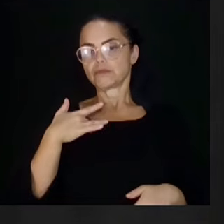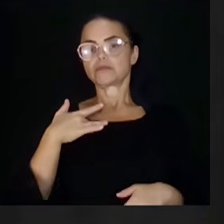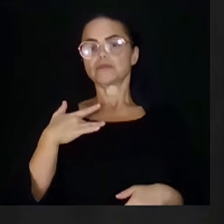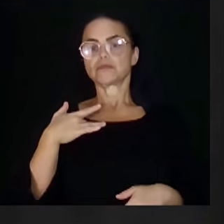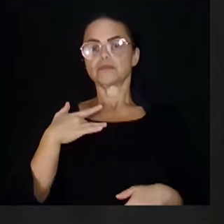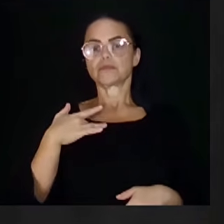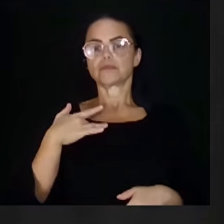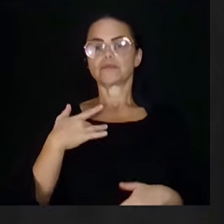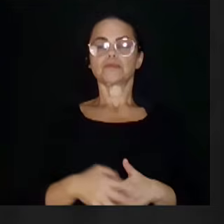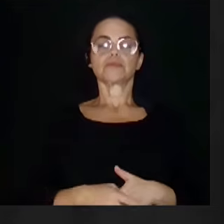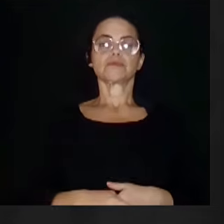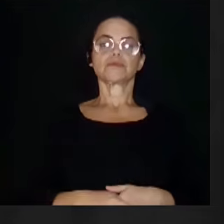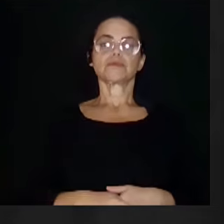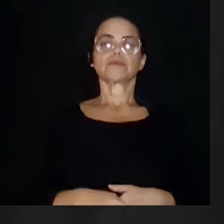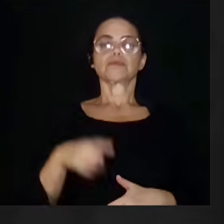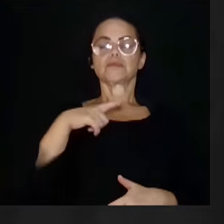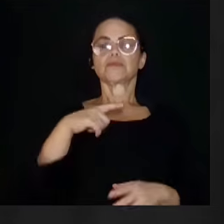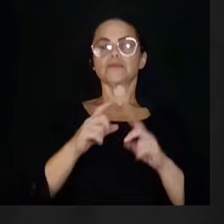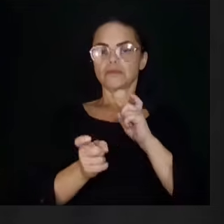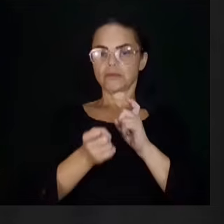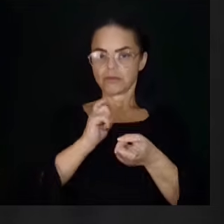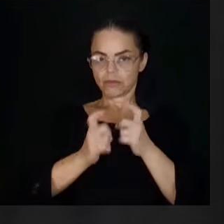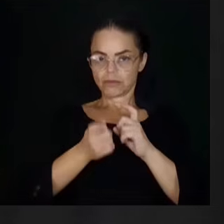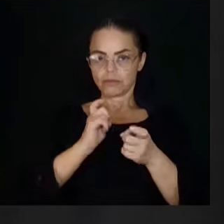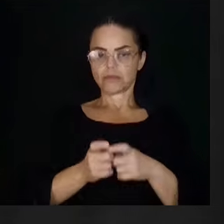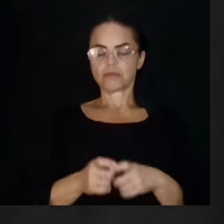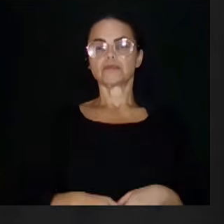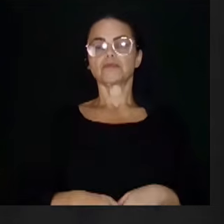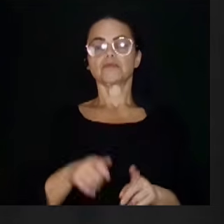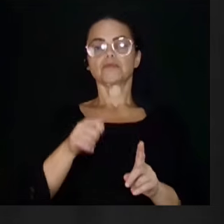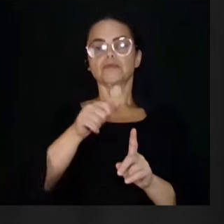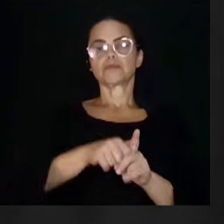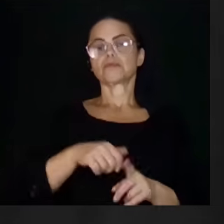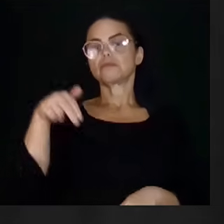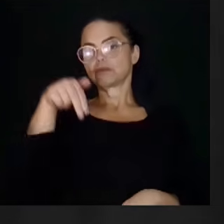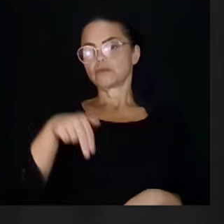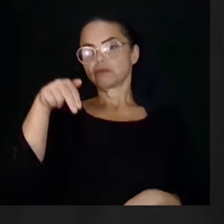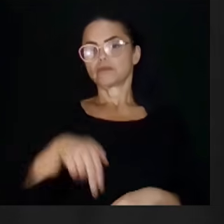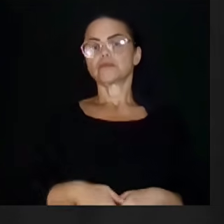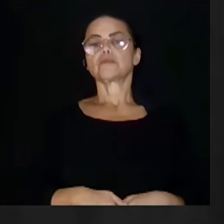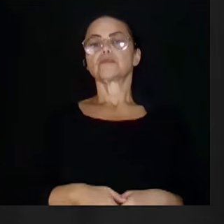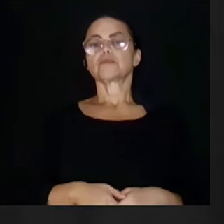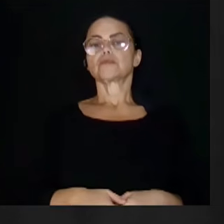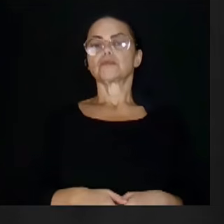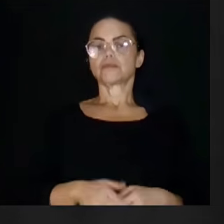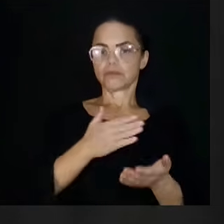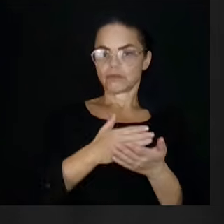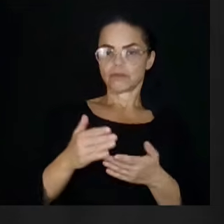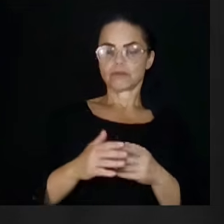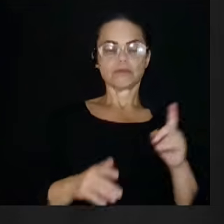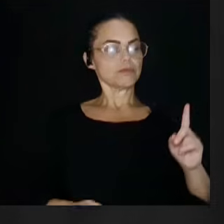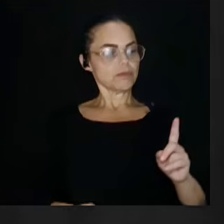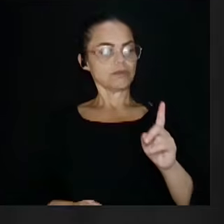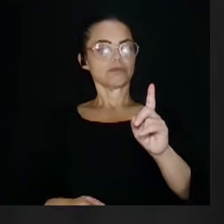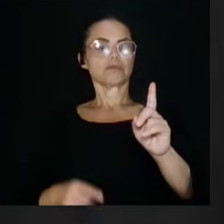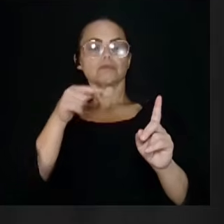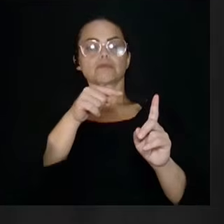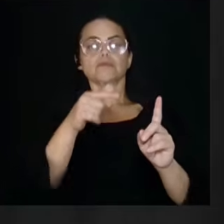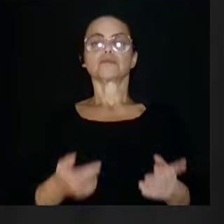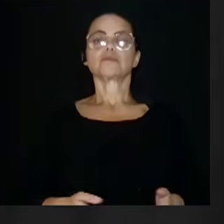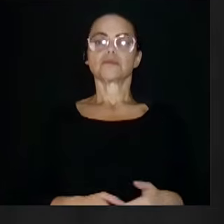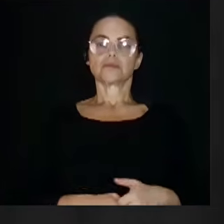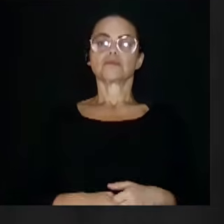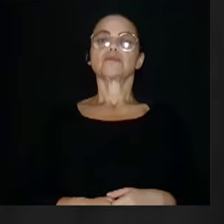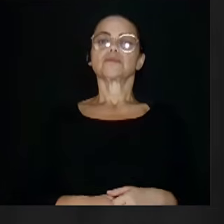gente teve uma reunião agora no final de novembro, e quantas pessoas começam a se apresentar, né? Cheio